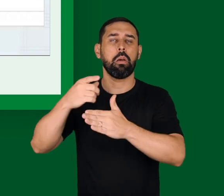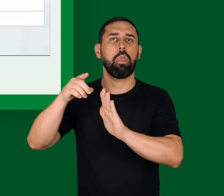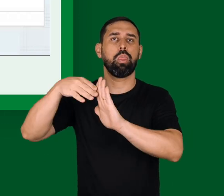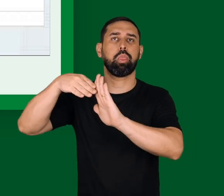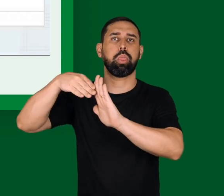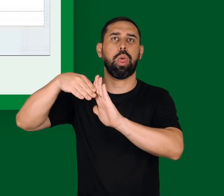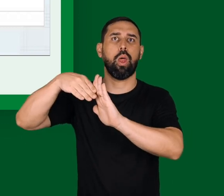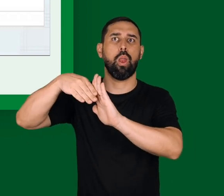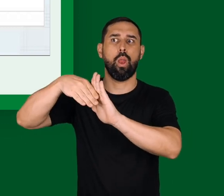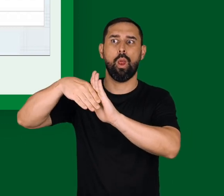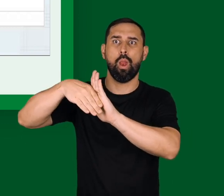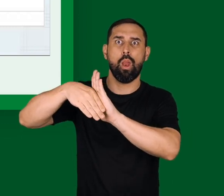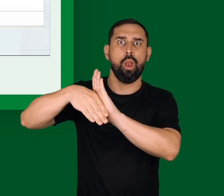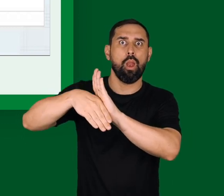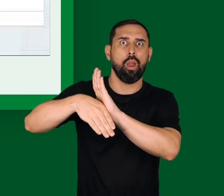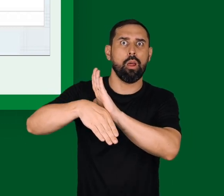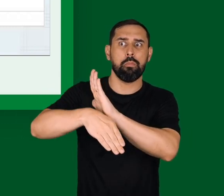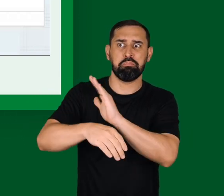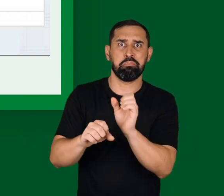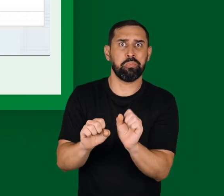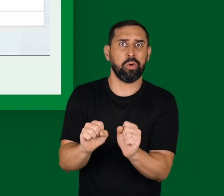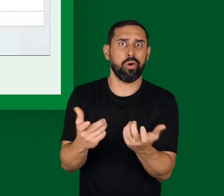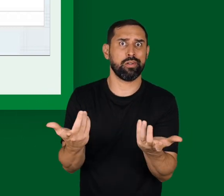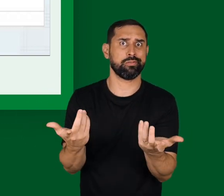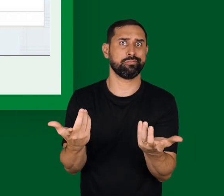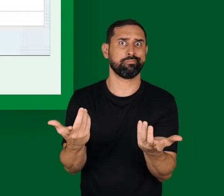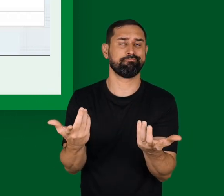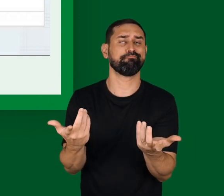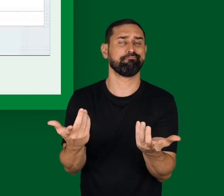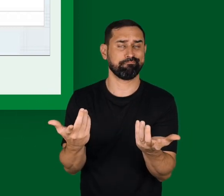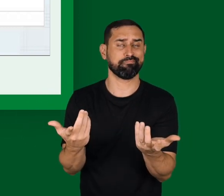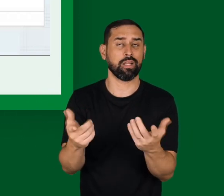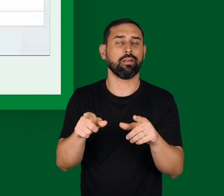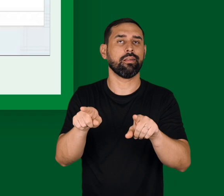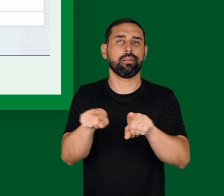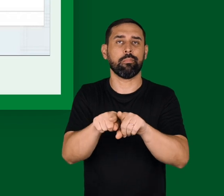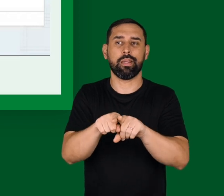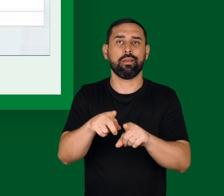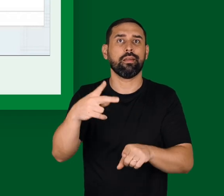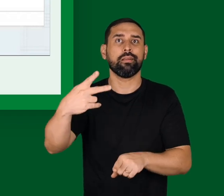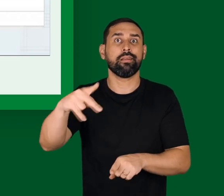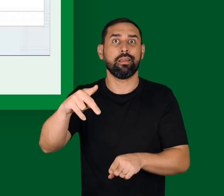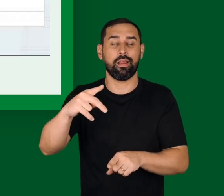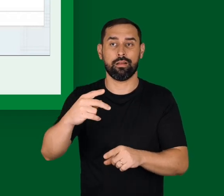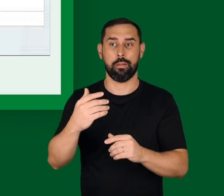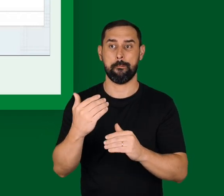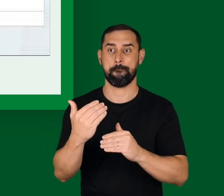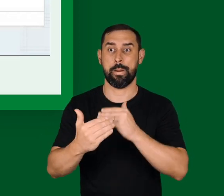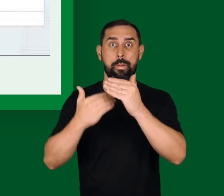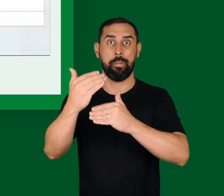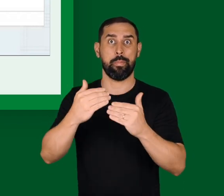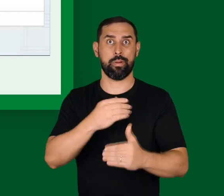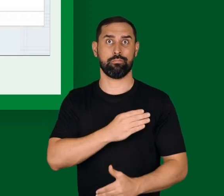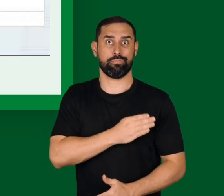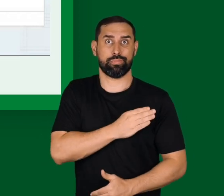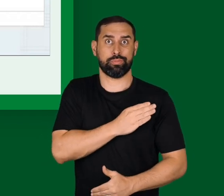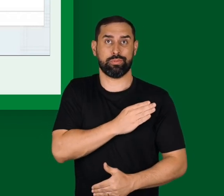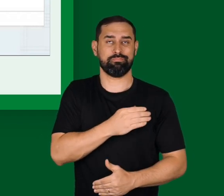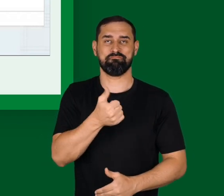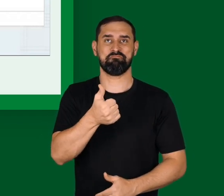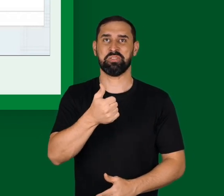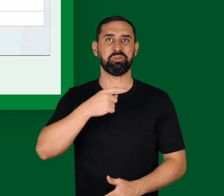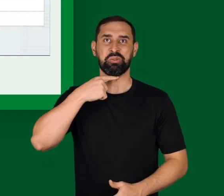aí, piorando o estado hemodinâmico, a gente pode piorar, né, a chance de recuperação da